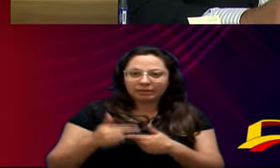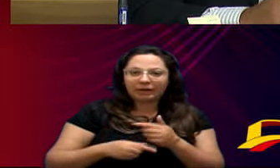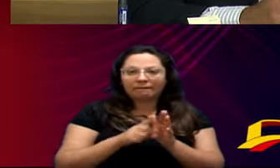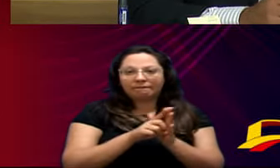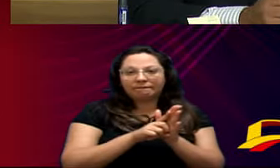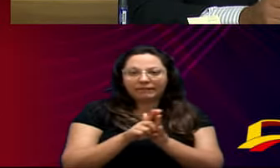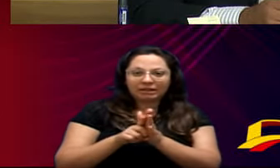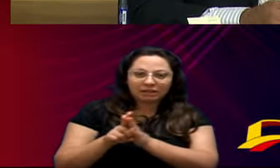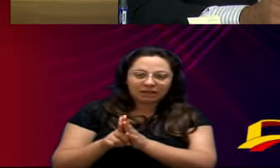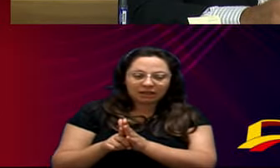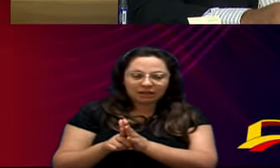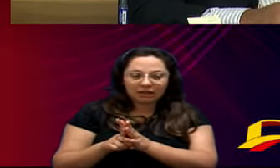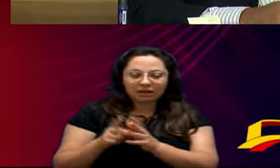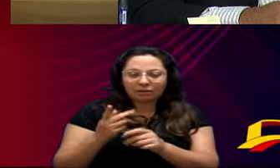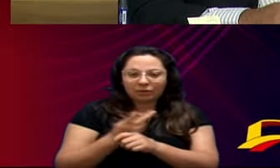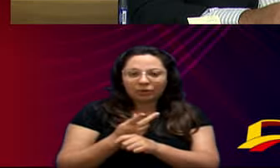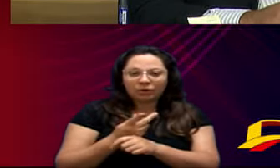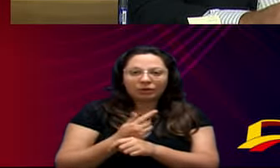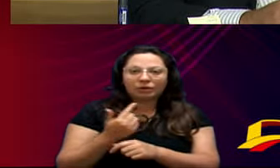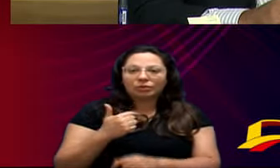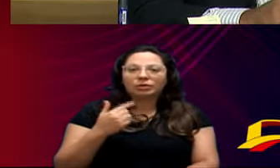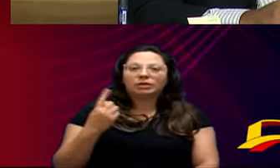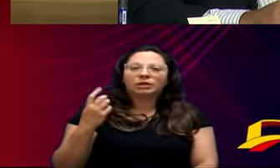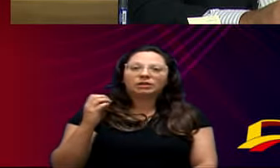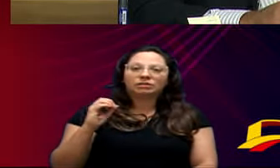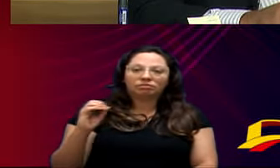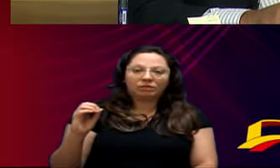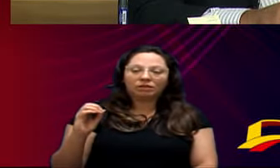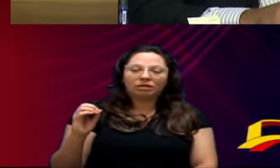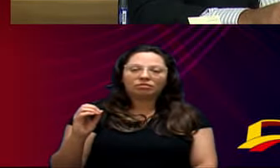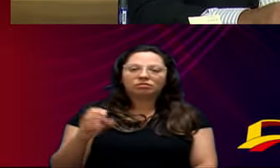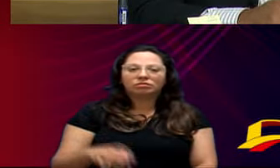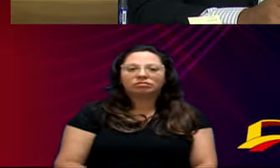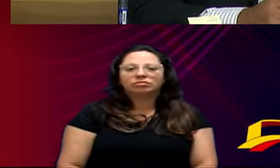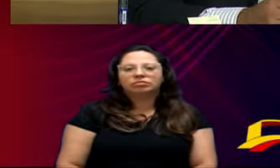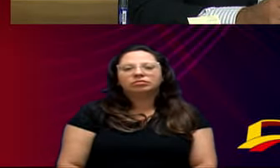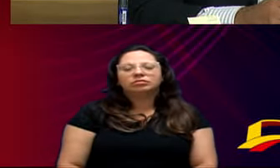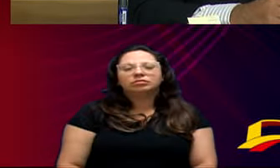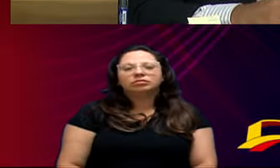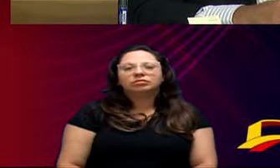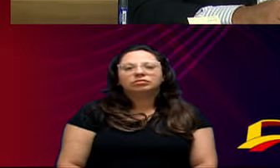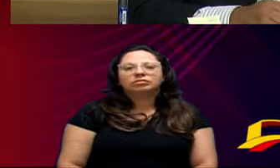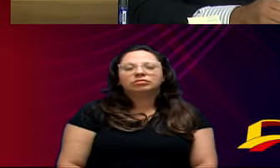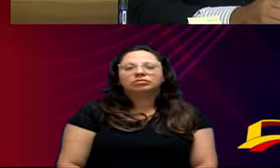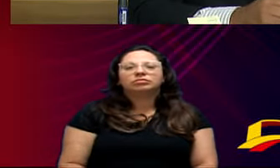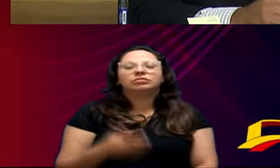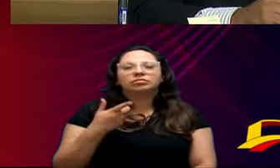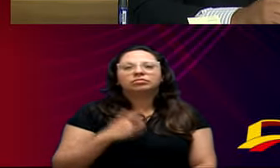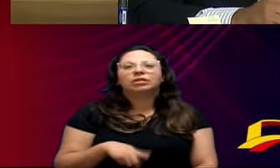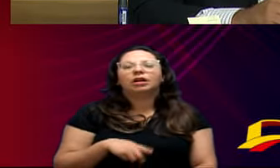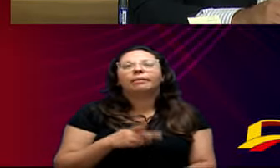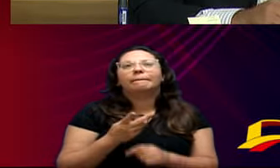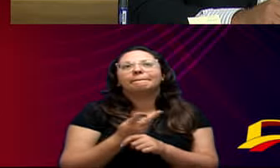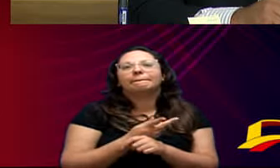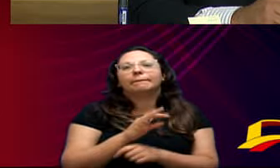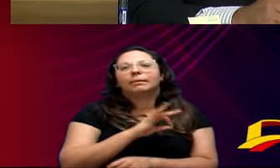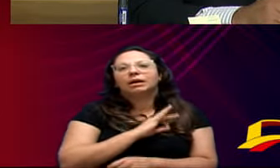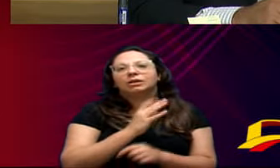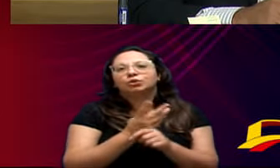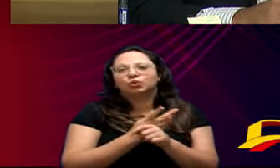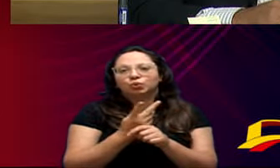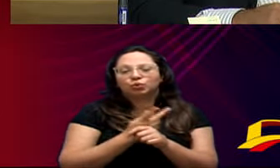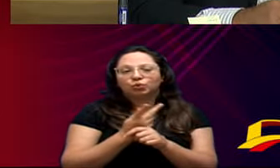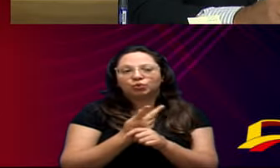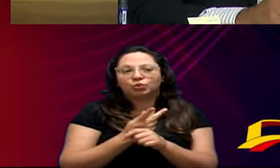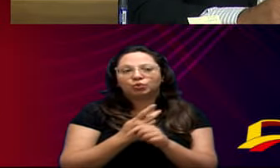temos nenhum não tem nenhum não é precisa rever isso nós temos a Patrulha ambiental que faz o papel de fiscalização das